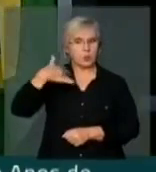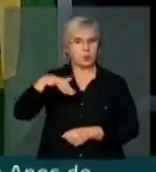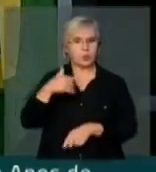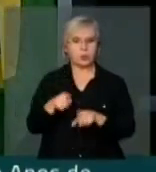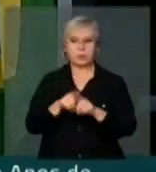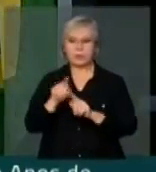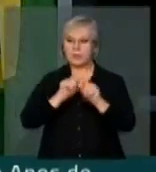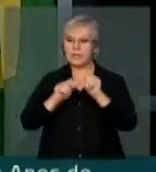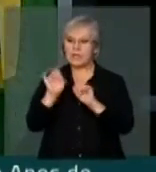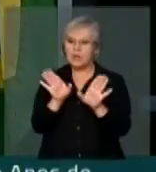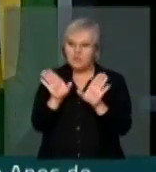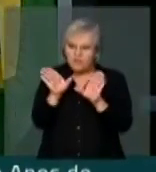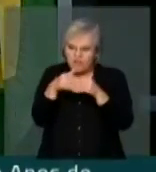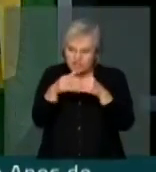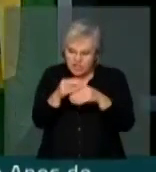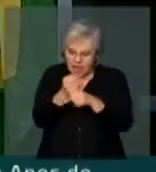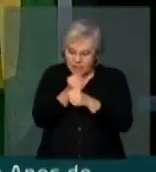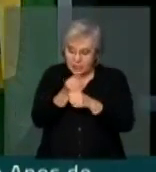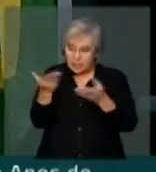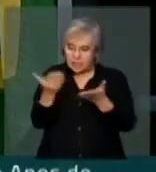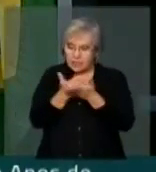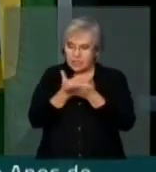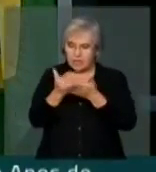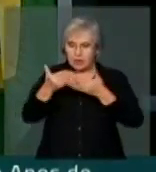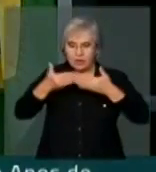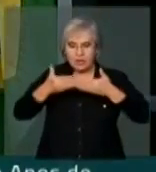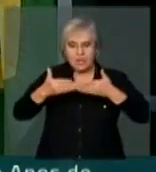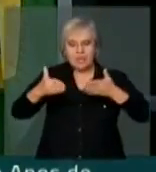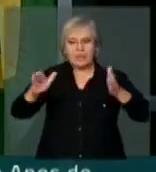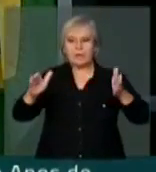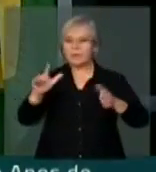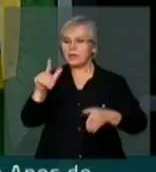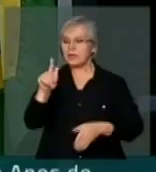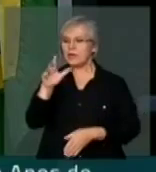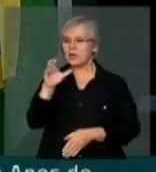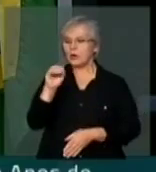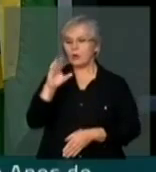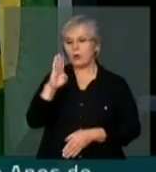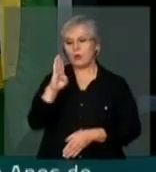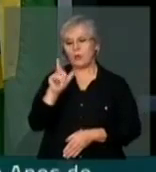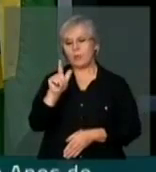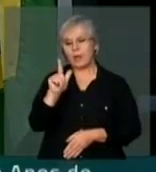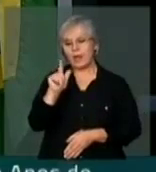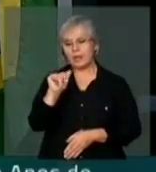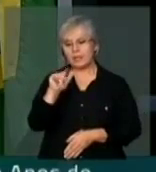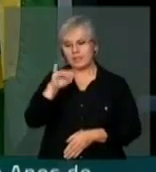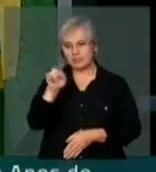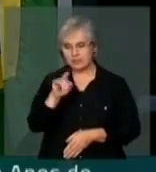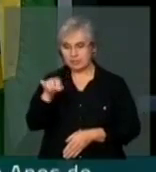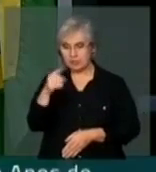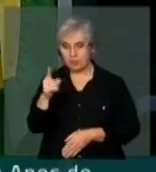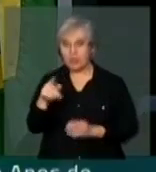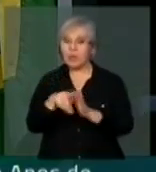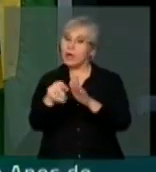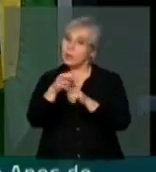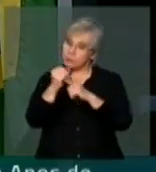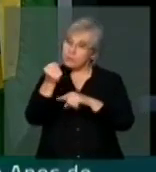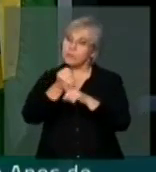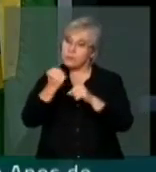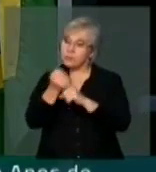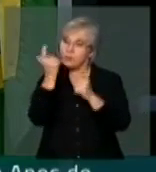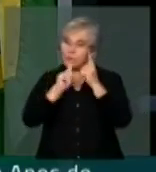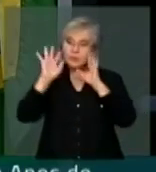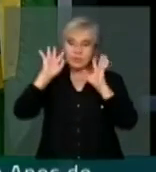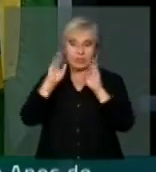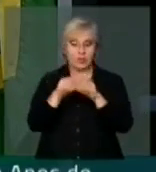economia fechada que se abria para a globalização. A própria sociedade reconheceu, aquela hora